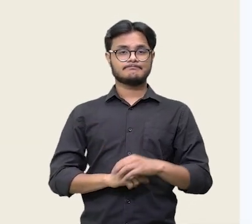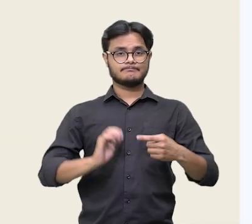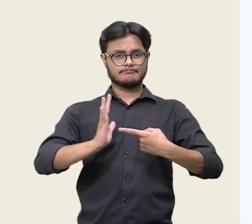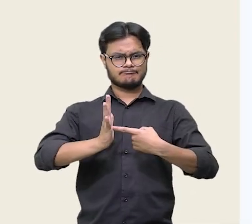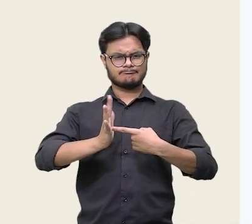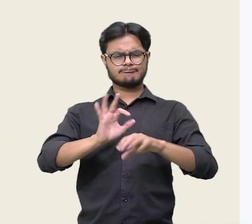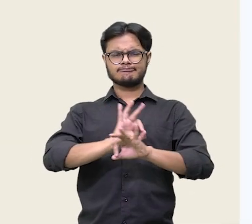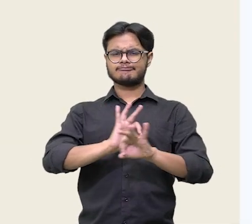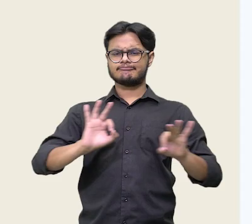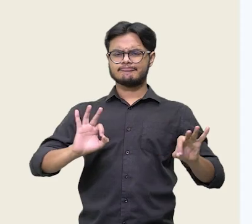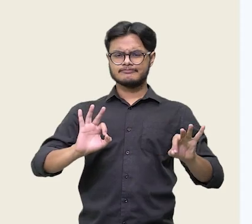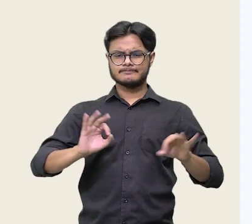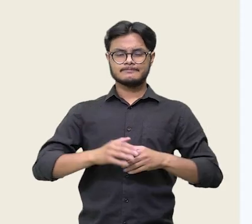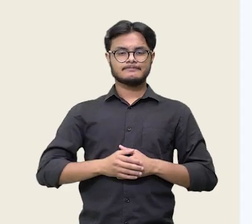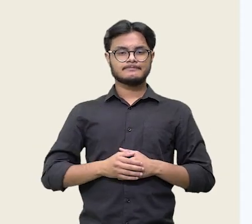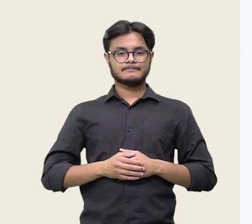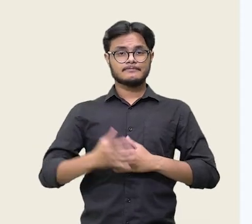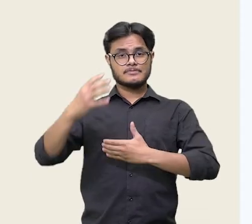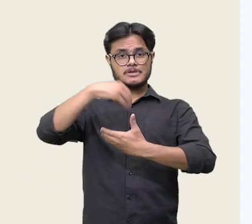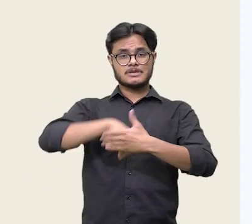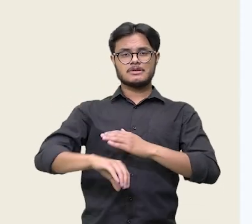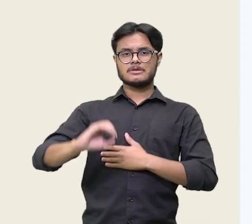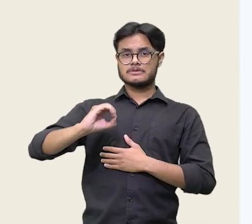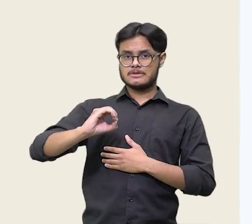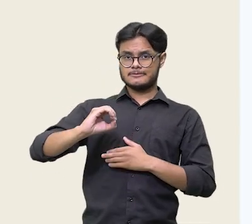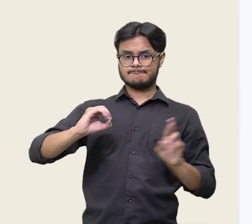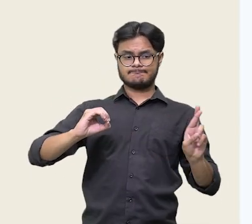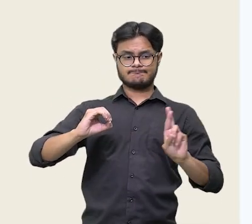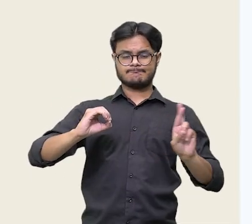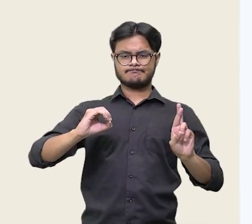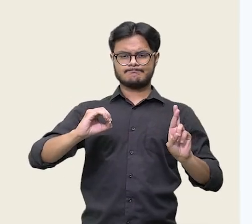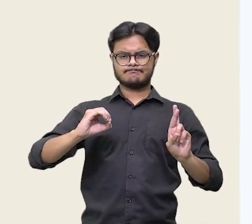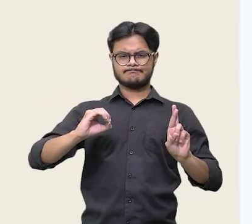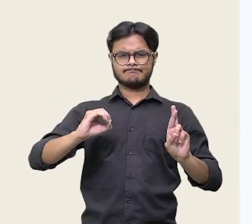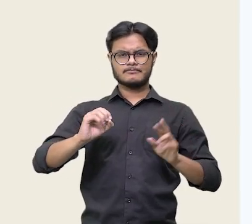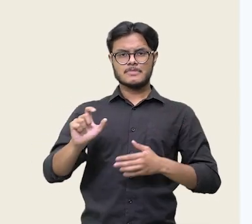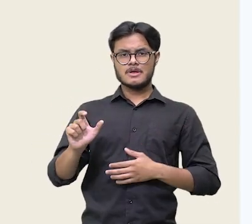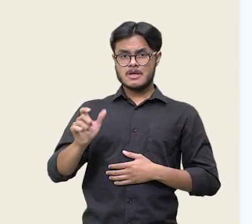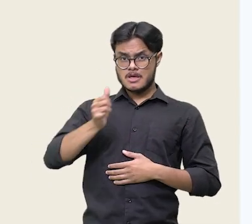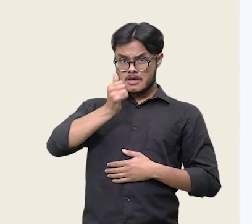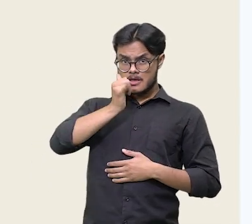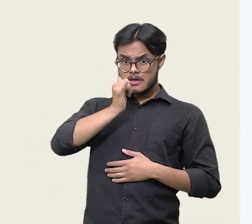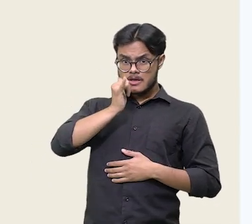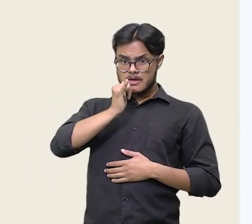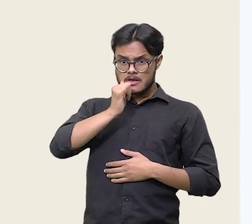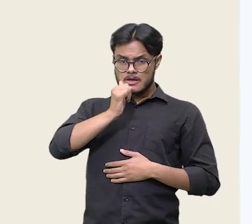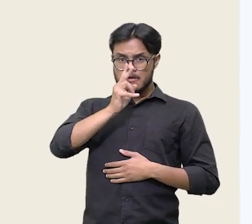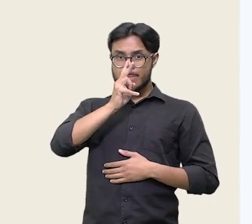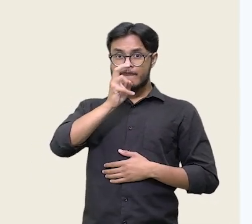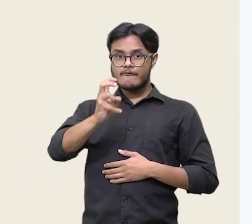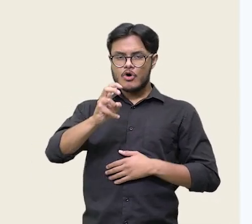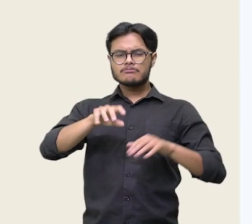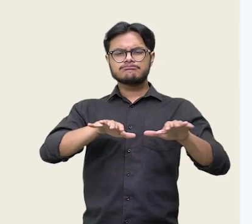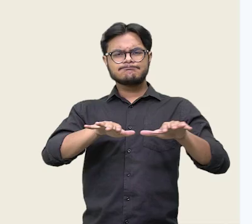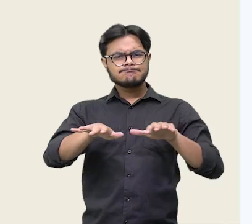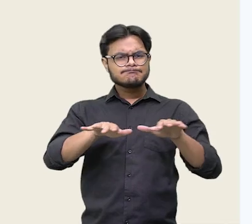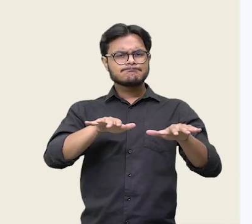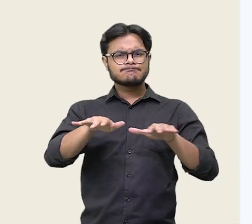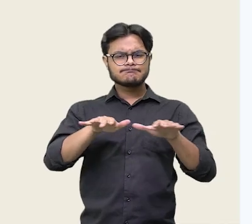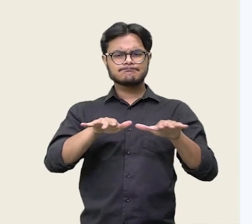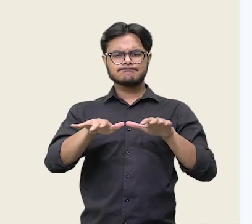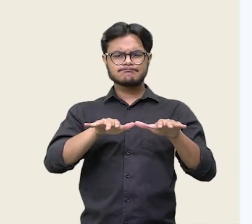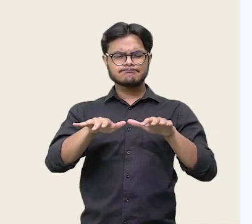eles têm a resistência interna igual a zero, ou seja, eles não dissipam energia. A bateria fornece uma energia chamada força eletromotriz, que vai